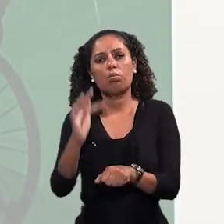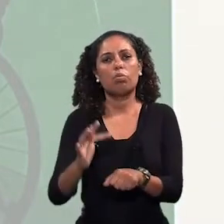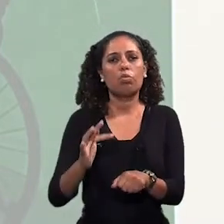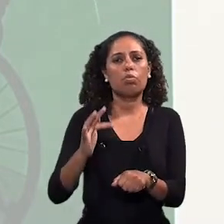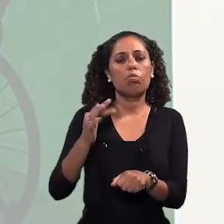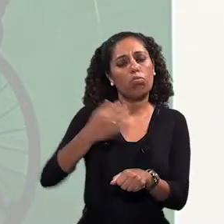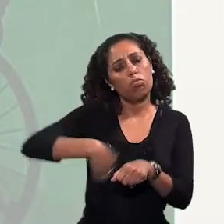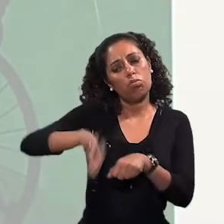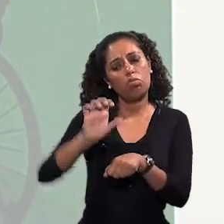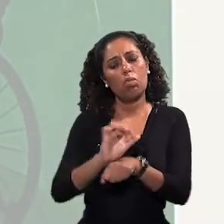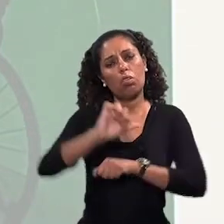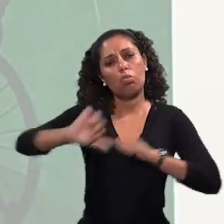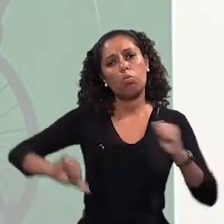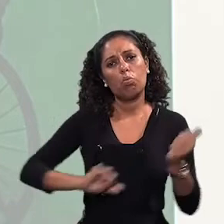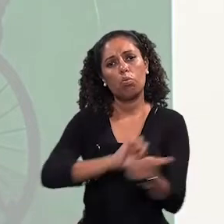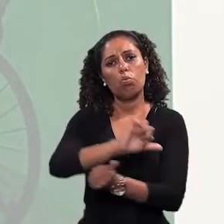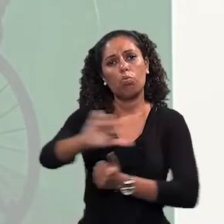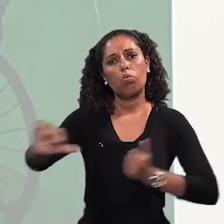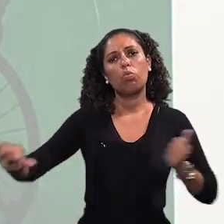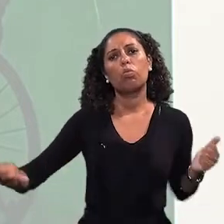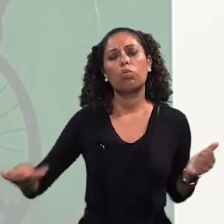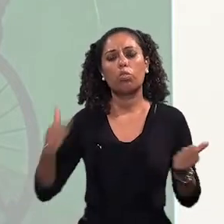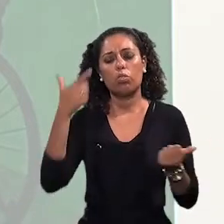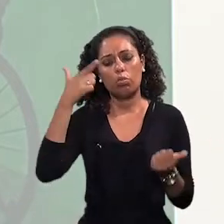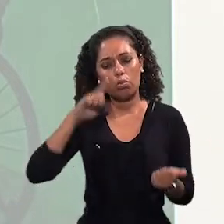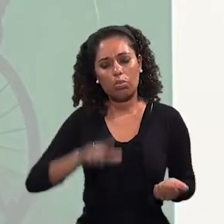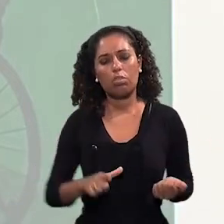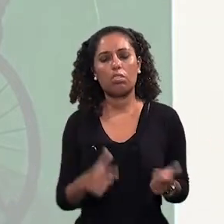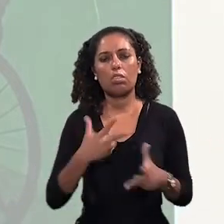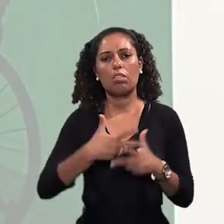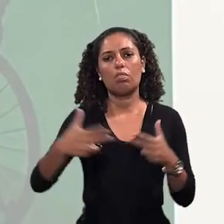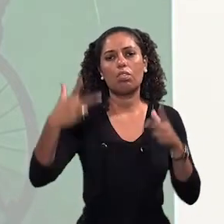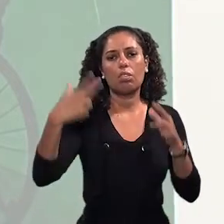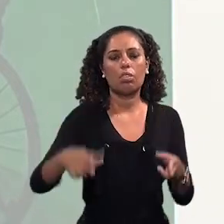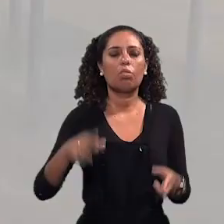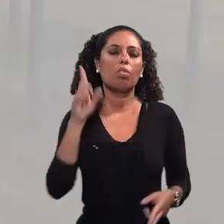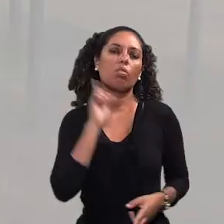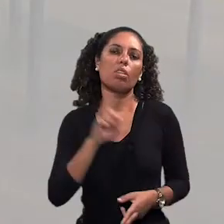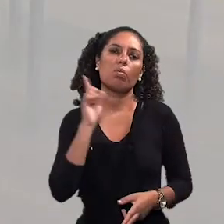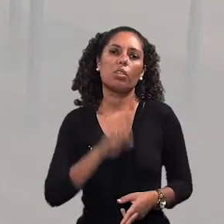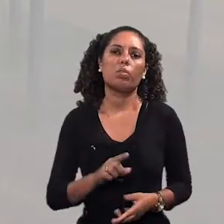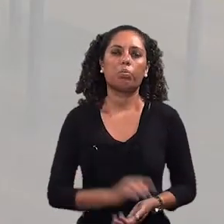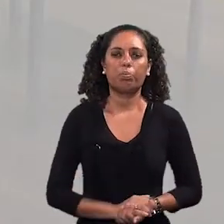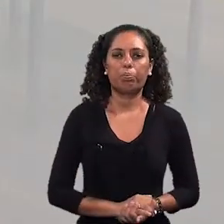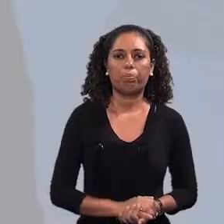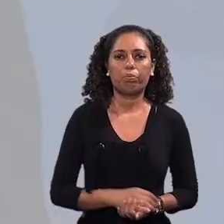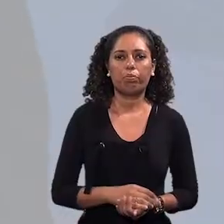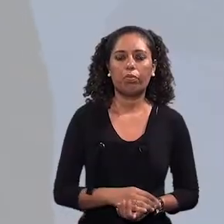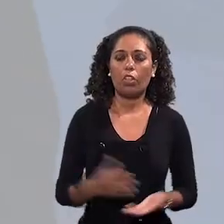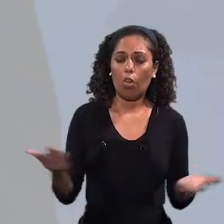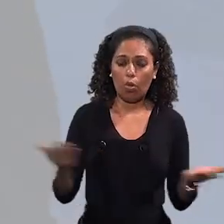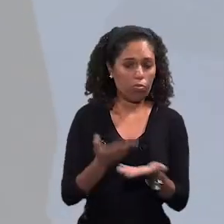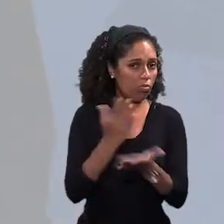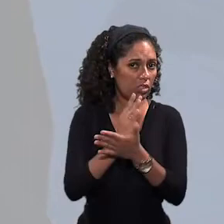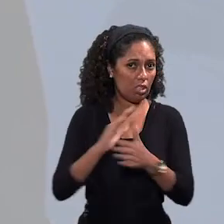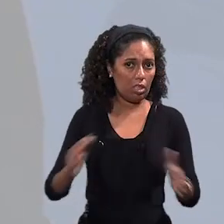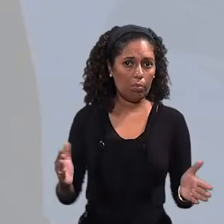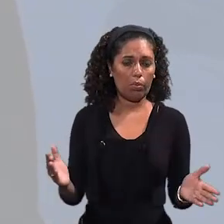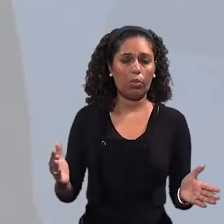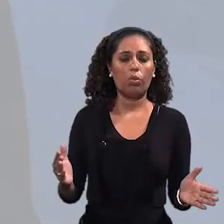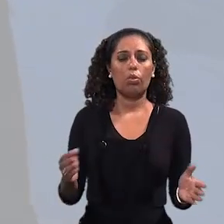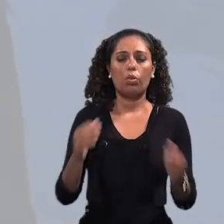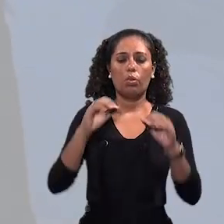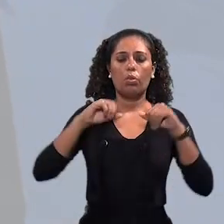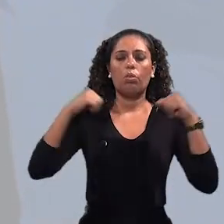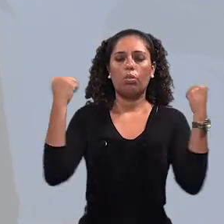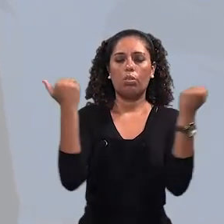fundamental para o Estado aí virar o jogo e ser campeão igual o Flamengo, né? Com certeza. Bem, por hoje é só. Chegamos ao